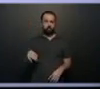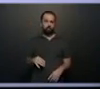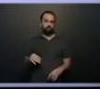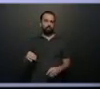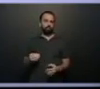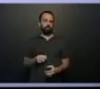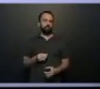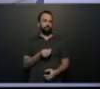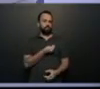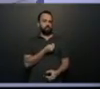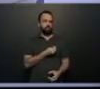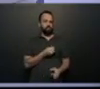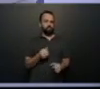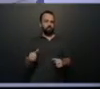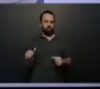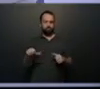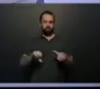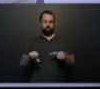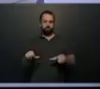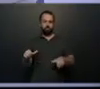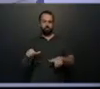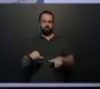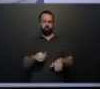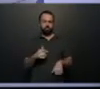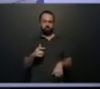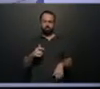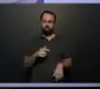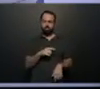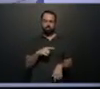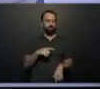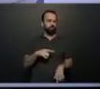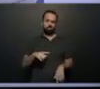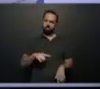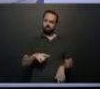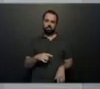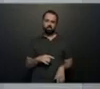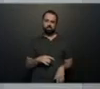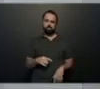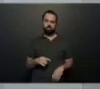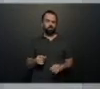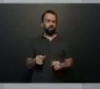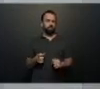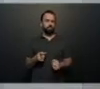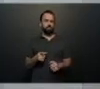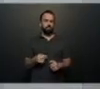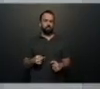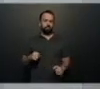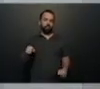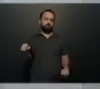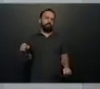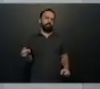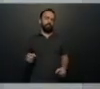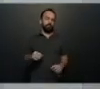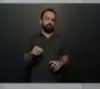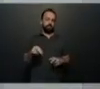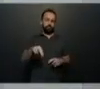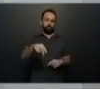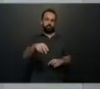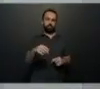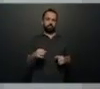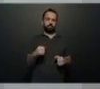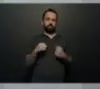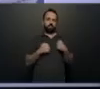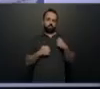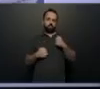sua vida, sem a química? Você se levanta no frio da manhã e vai tomar banhos. Um